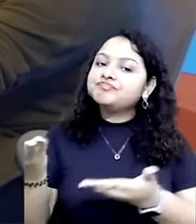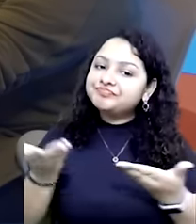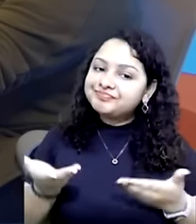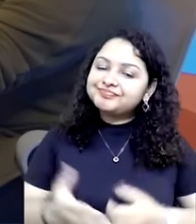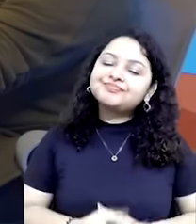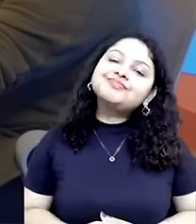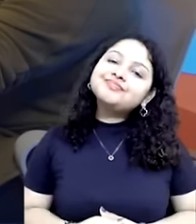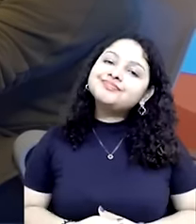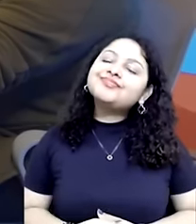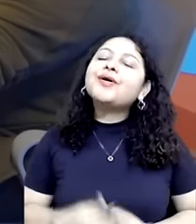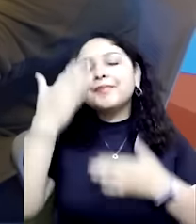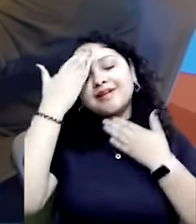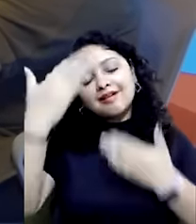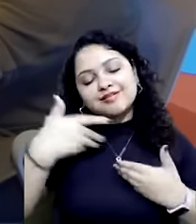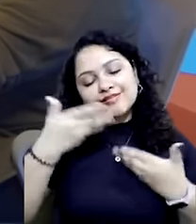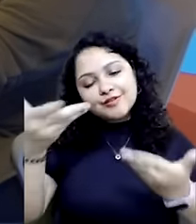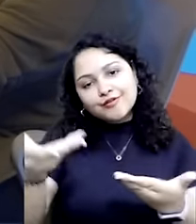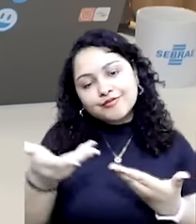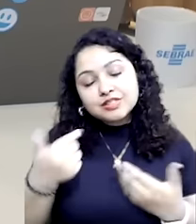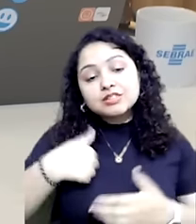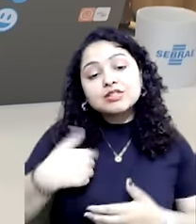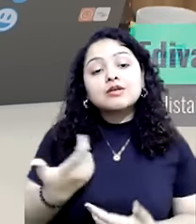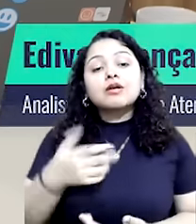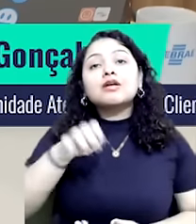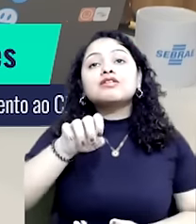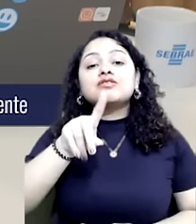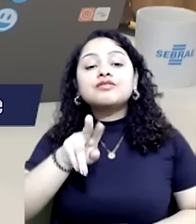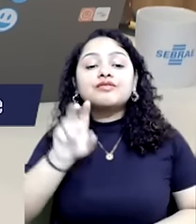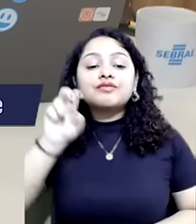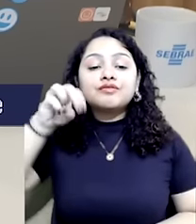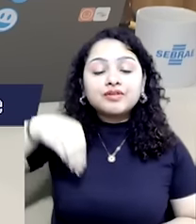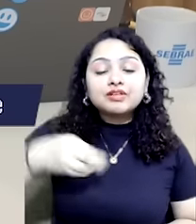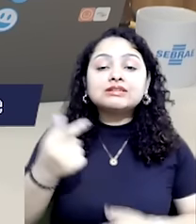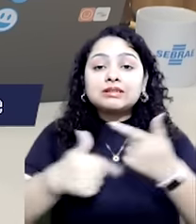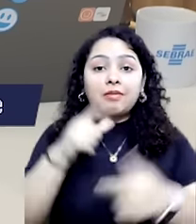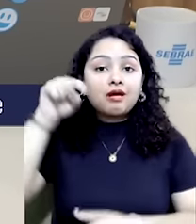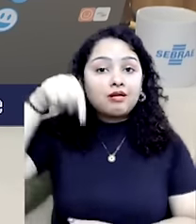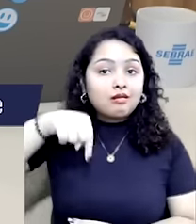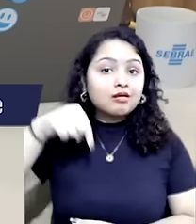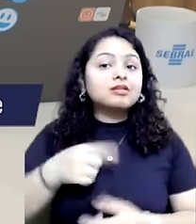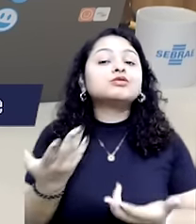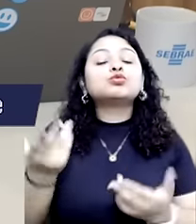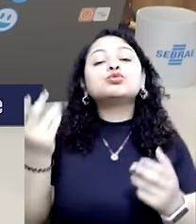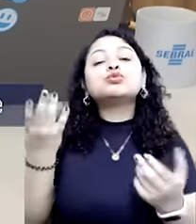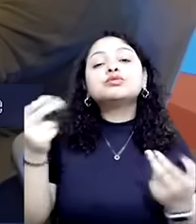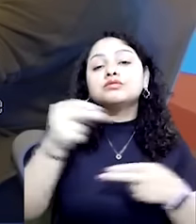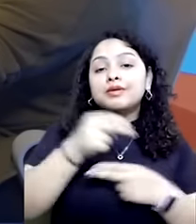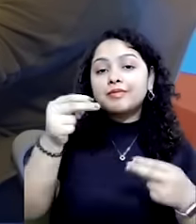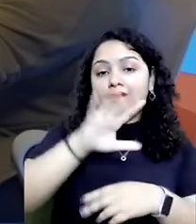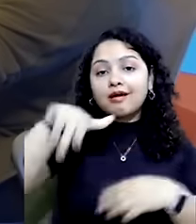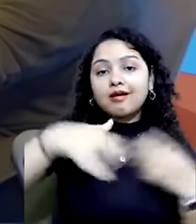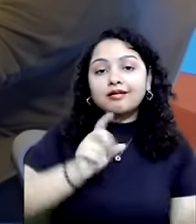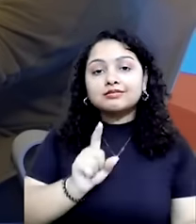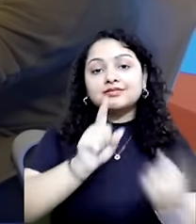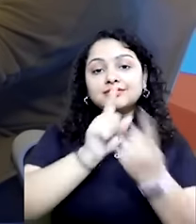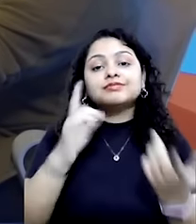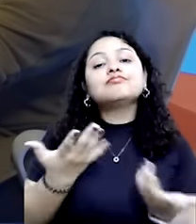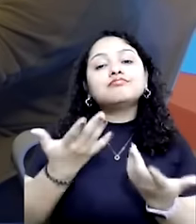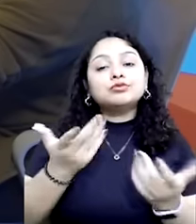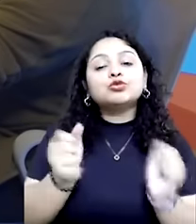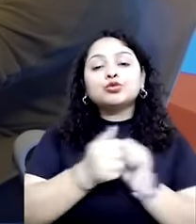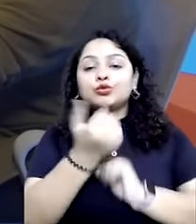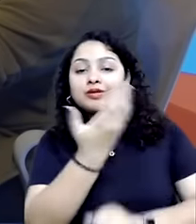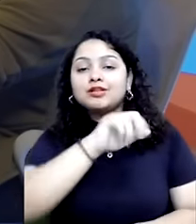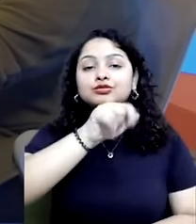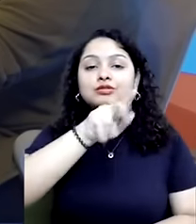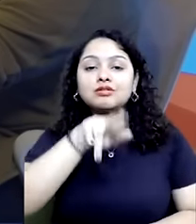Ju Obrigado pelo convite me apresentando sou Edivan Bezerra trabalho no sebrai na unidade de atendimento também junto com a Juliana sou Analista de